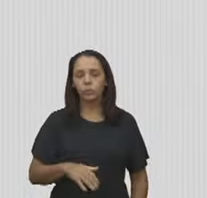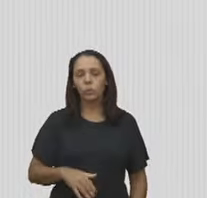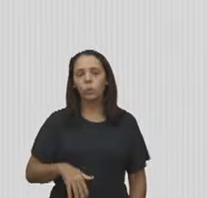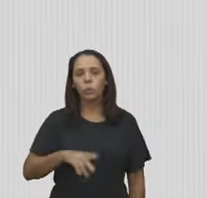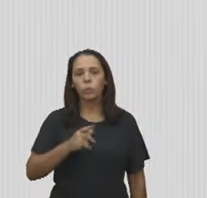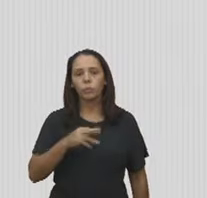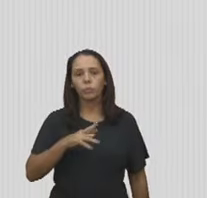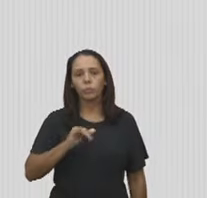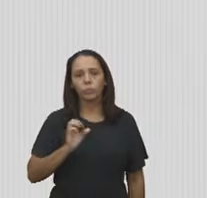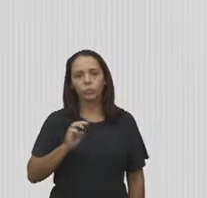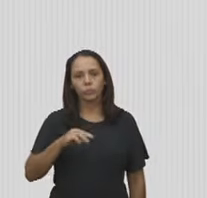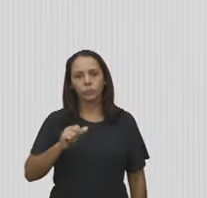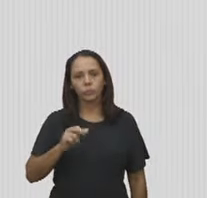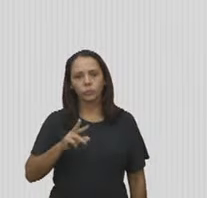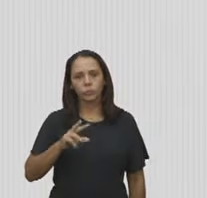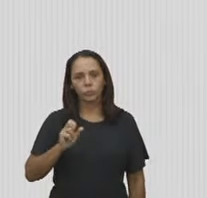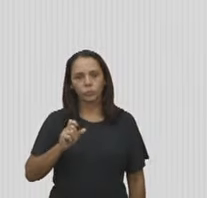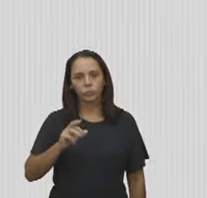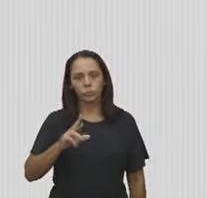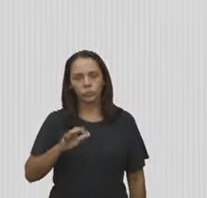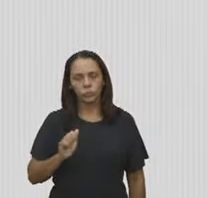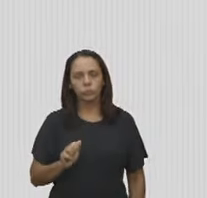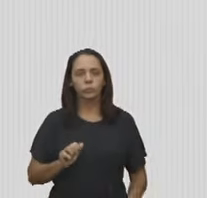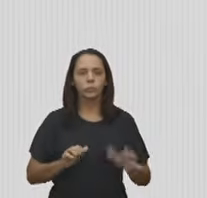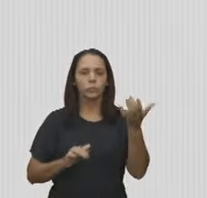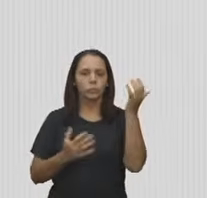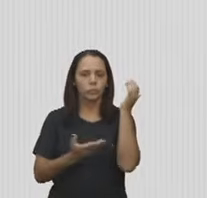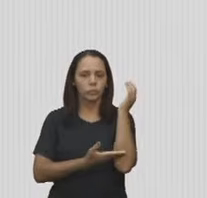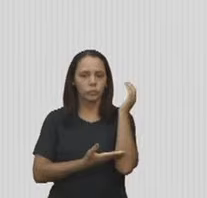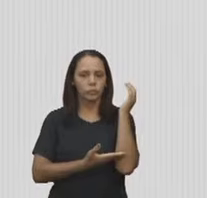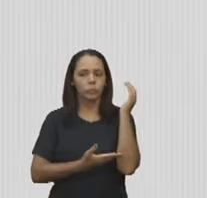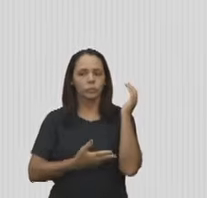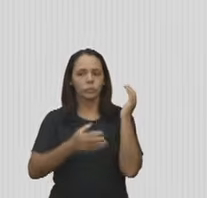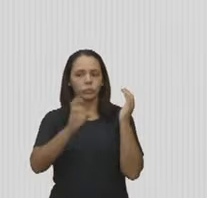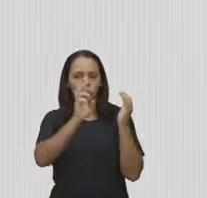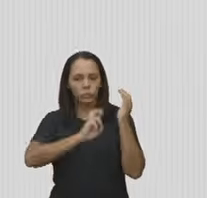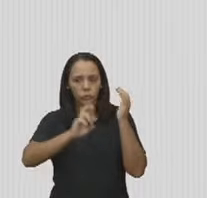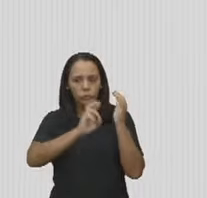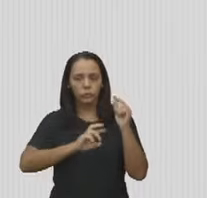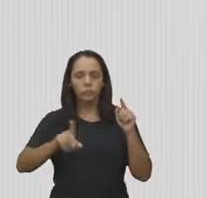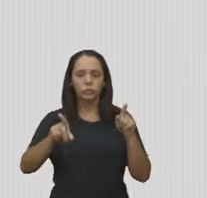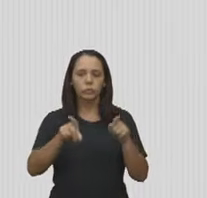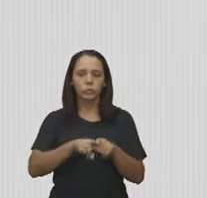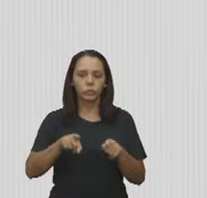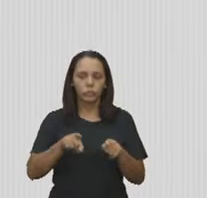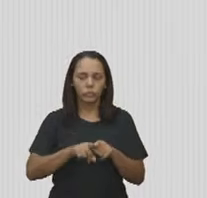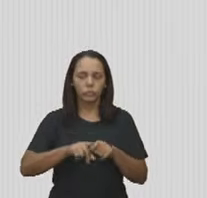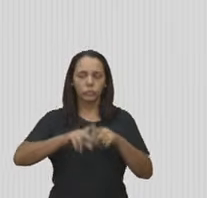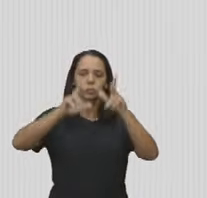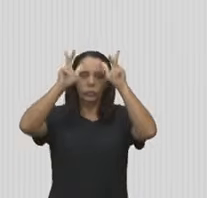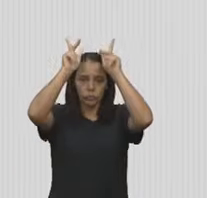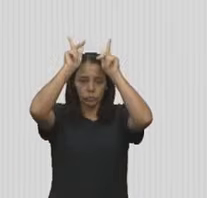capina e limpeza, vistoria de remoção de árvores ali no Cidade Jardim, capina no Parque dos Príncipes,